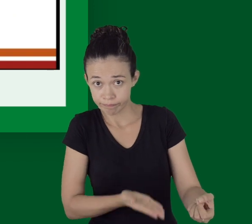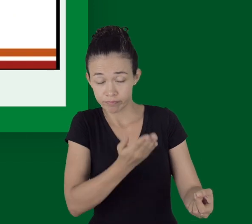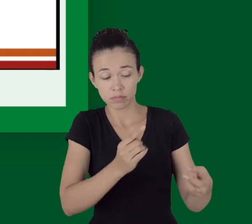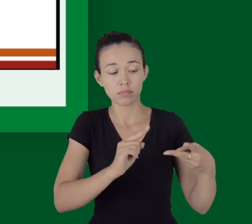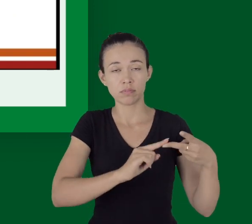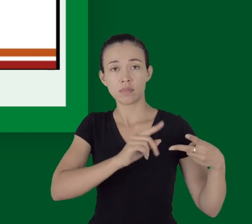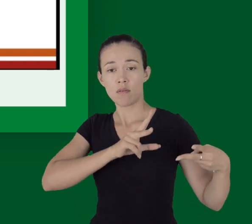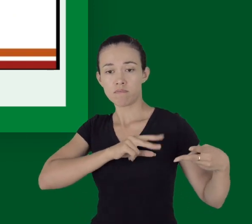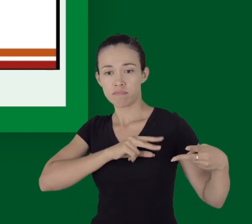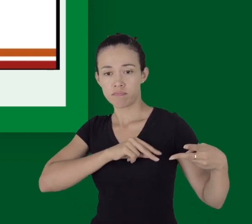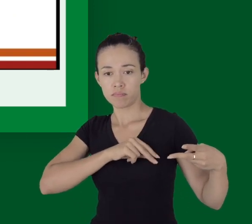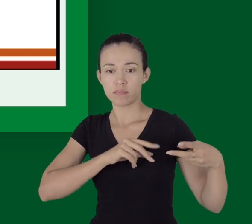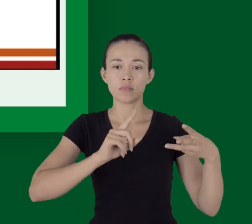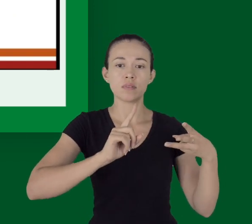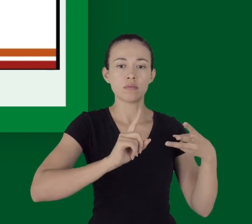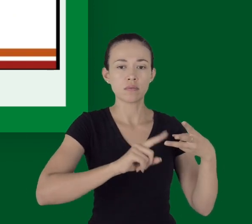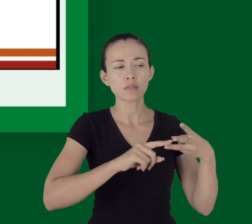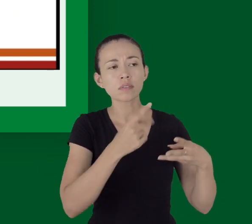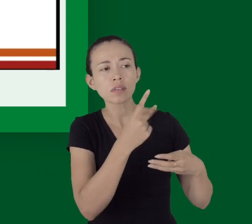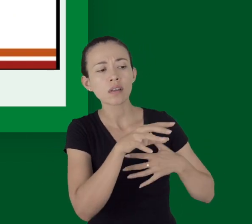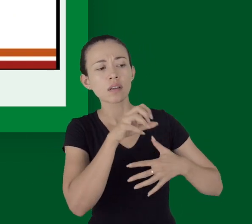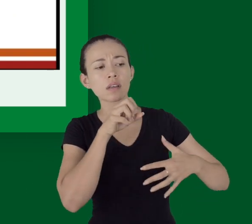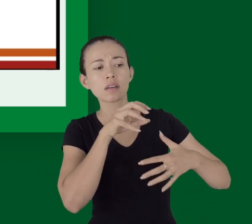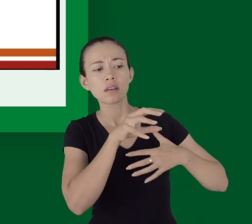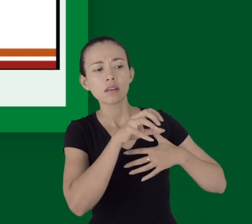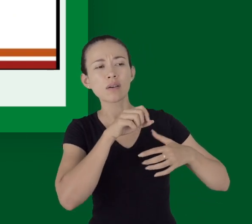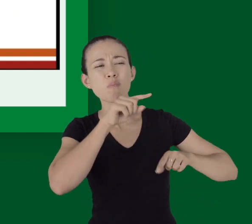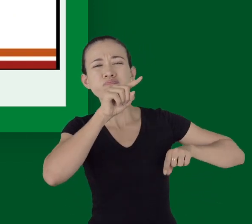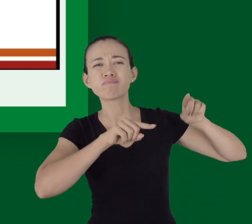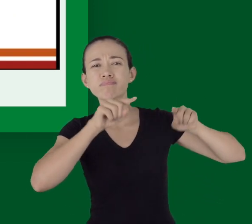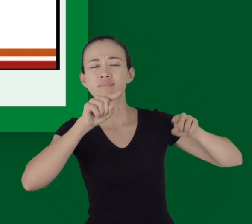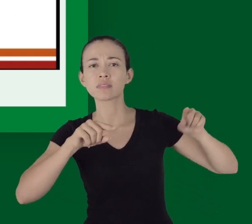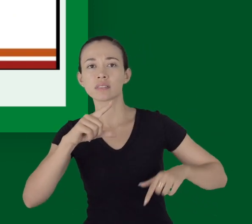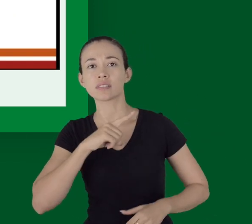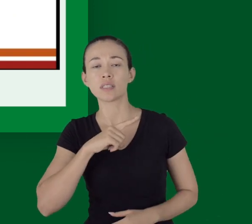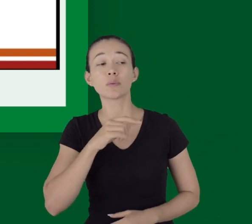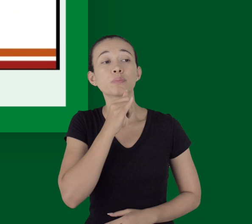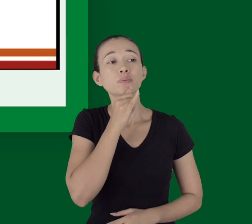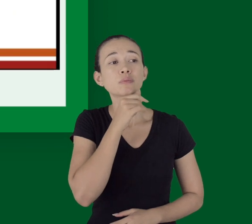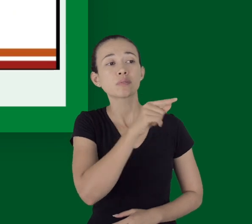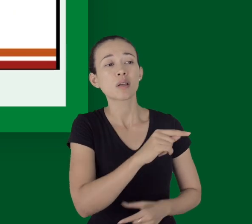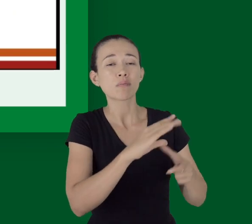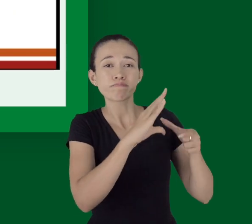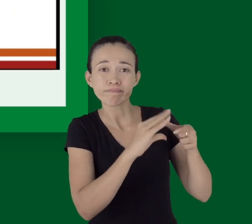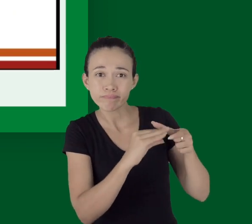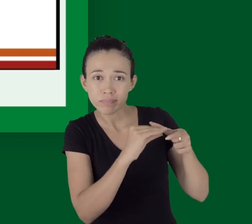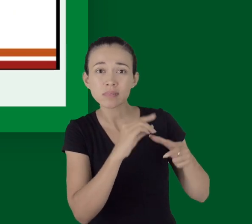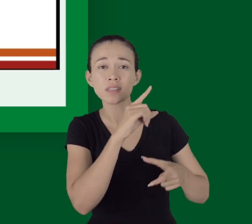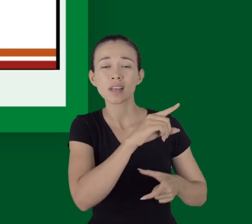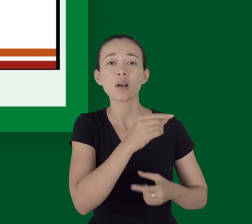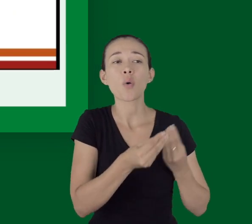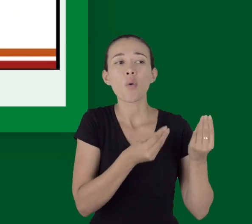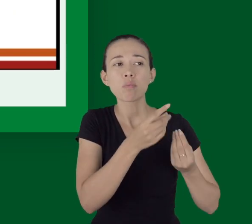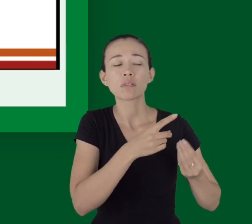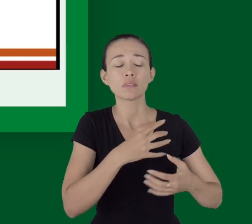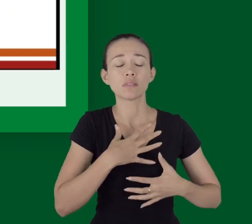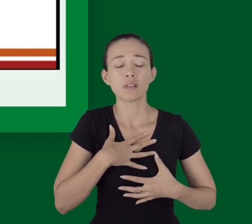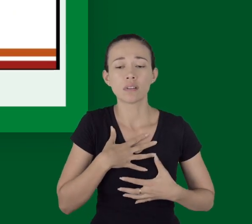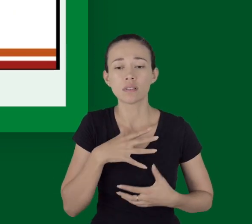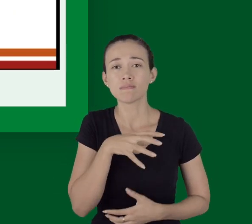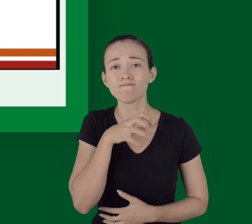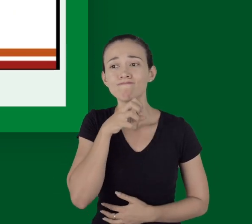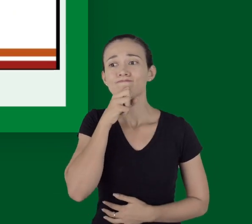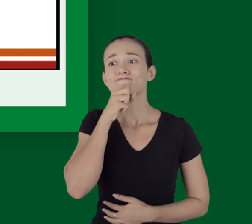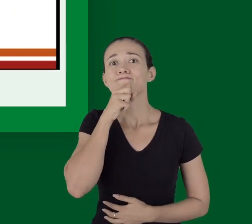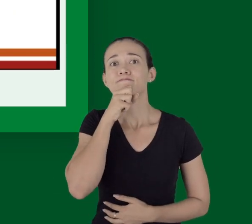rebaixado, normalmente ele se reconhece isso com um período de apneia. O paciente ele começa a fazer Shane Stokes, Kussmaul, padrões respiratórios.